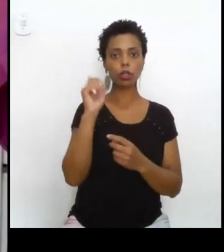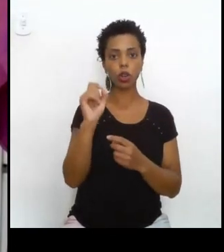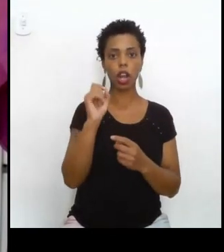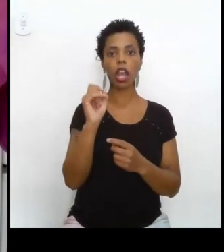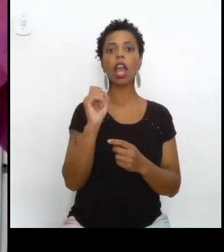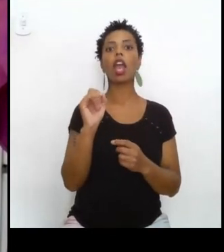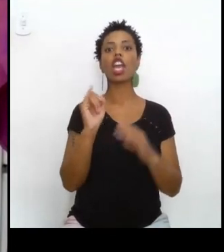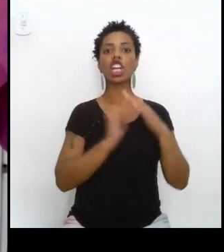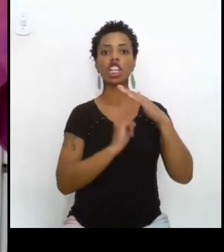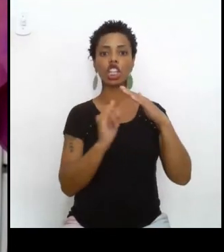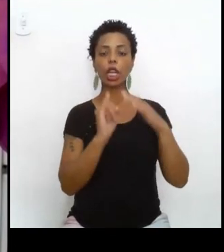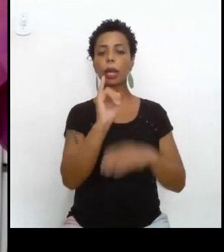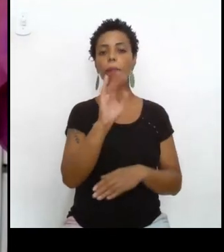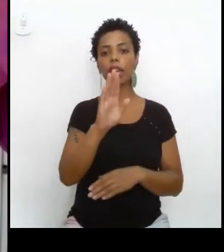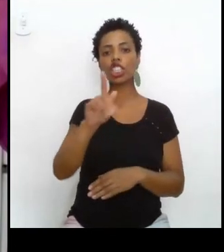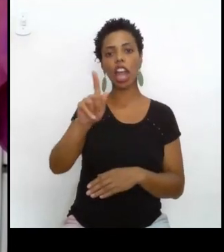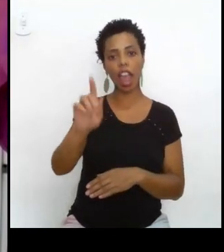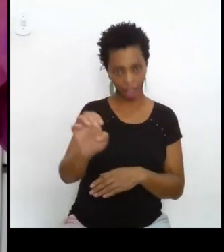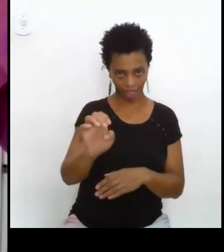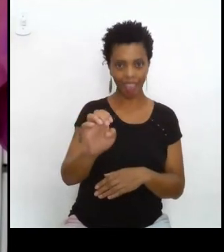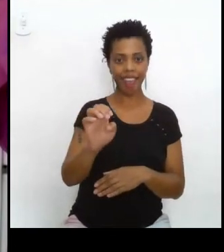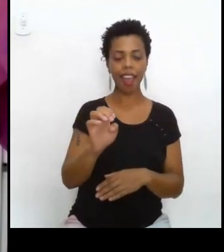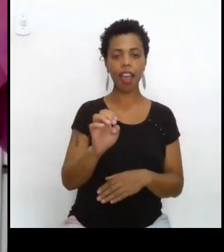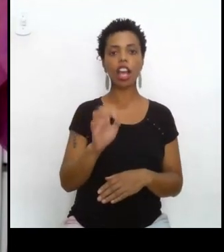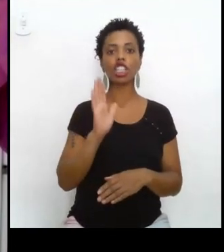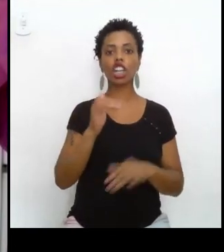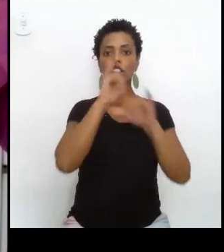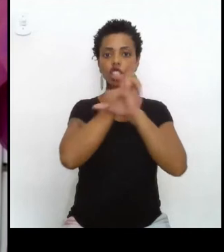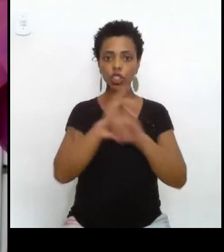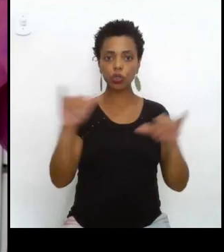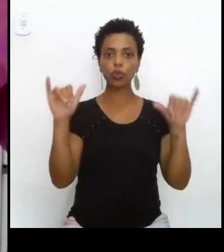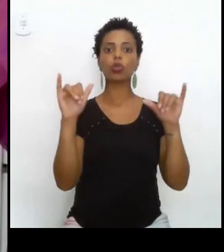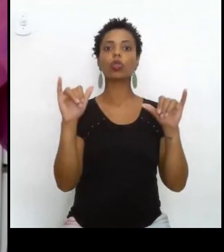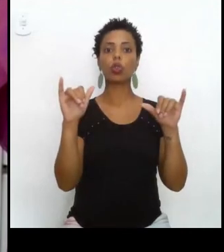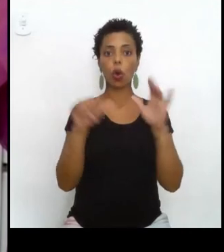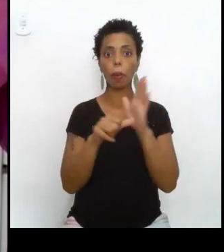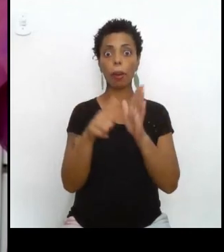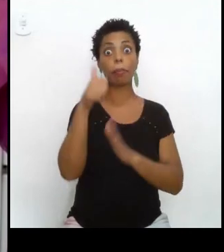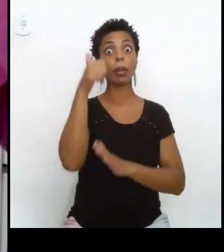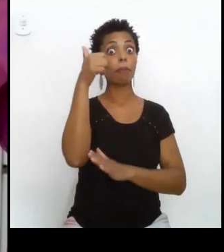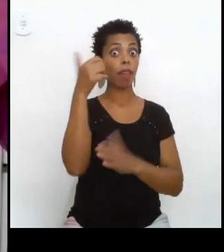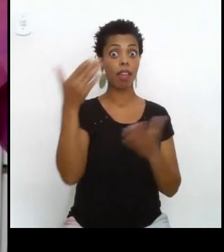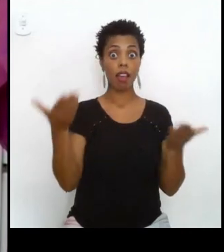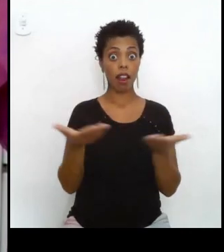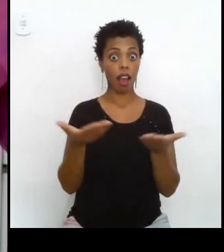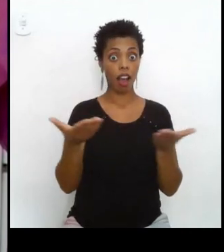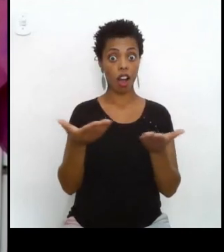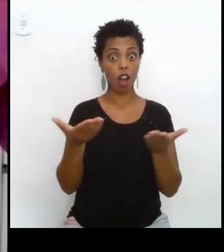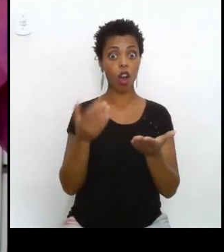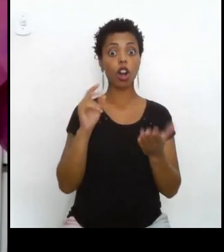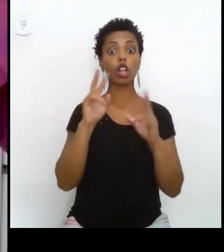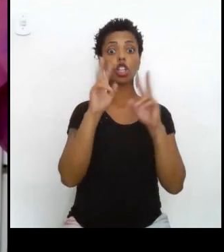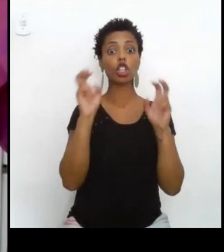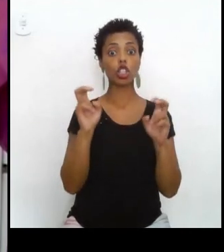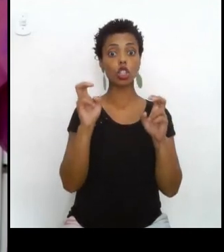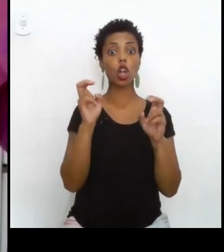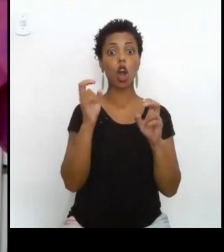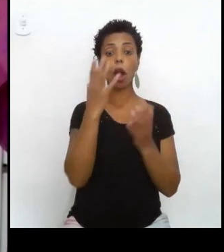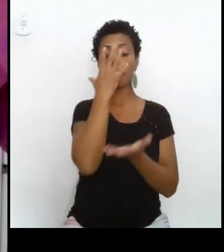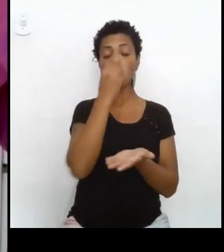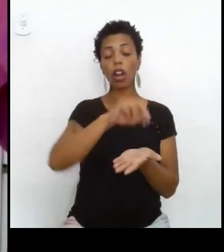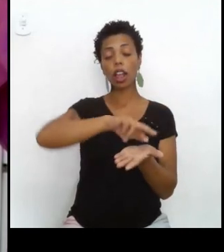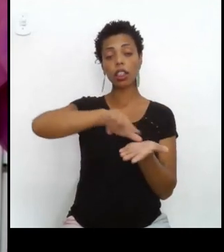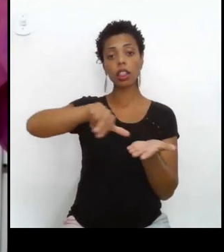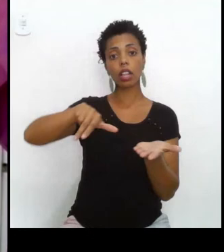estatística IBGE ele fez mais uma divulgação pela primeira vez foi inédito sobre a orientação sexual da população brasileira